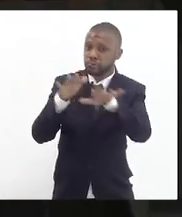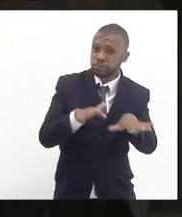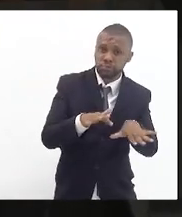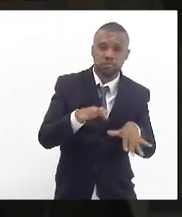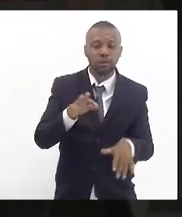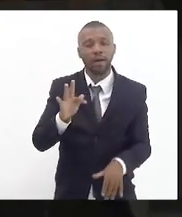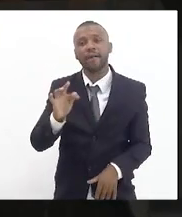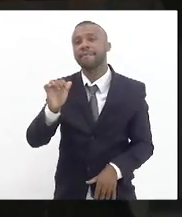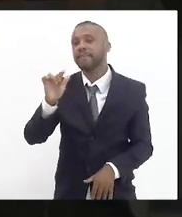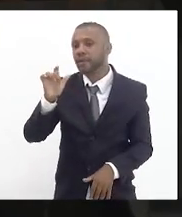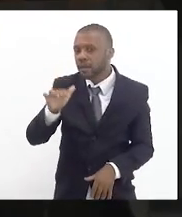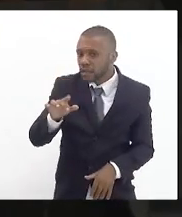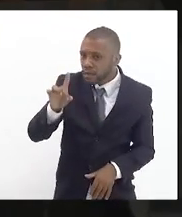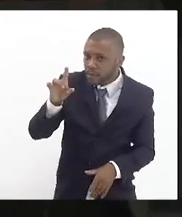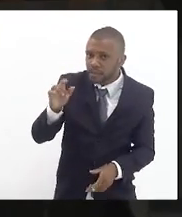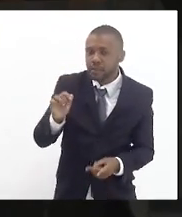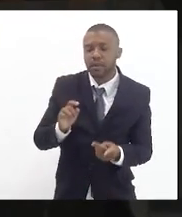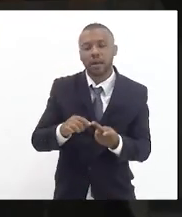alemã